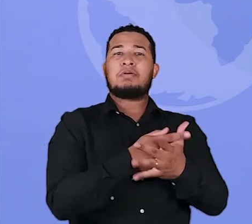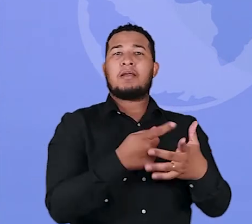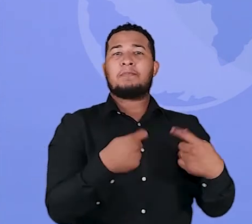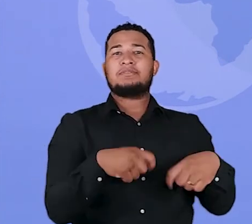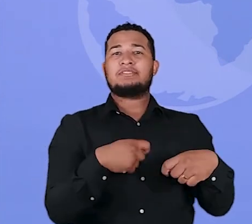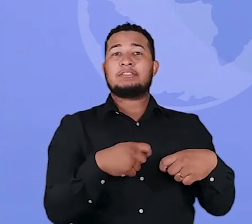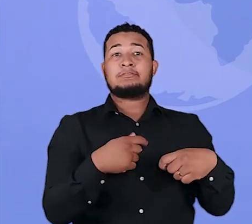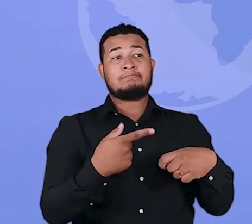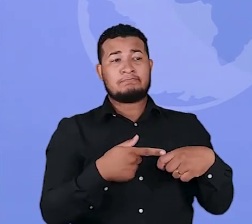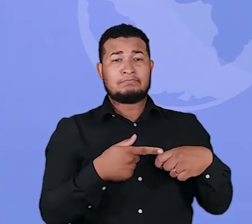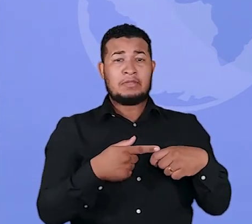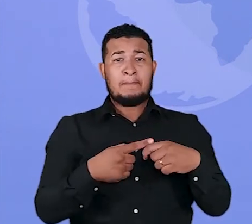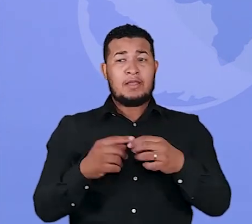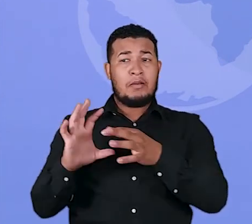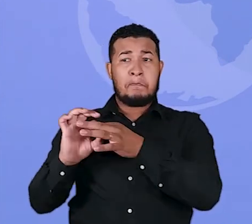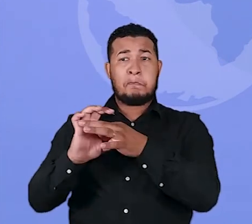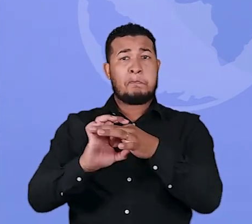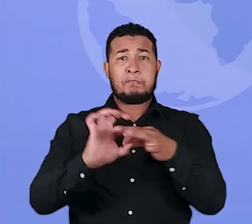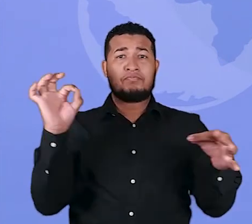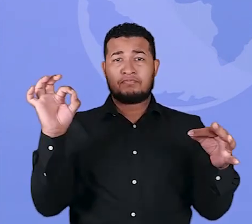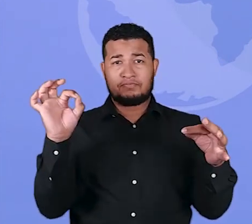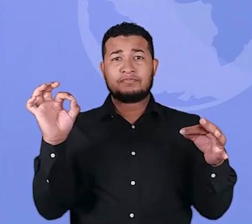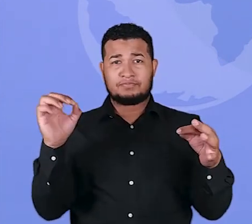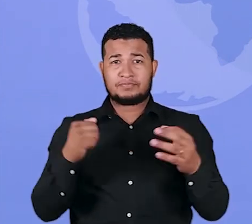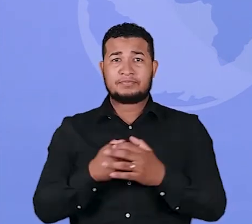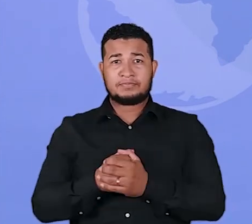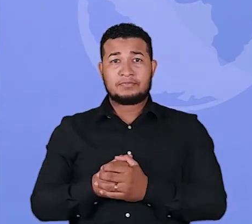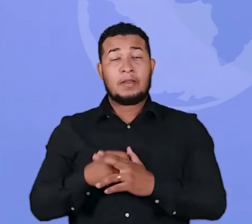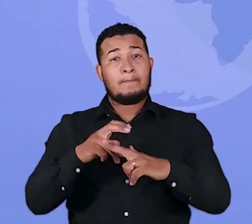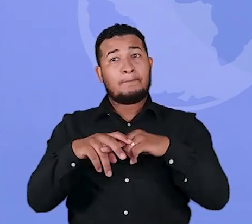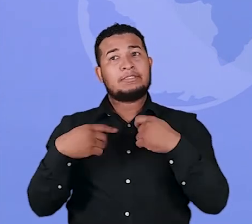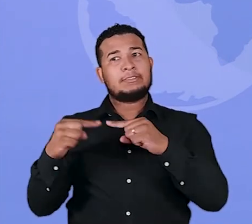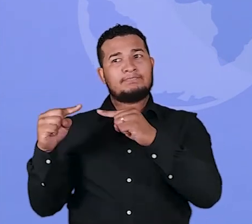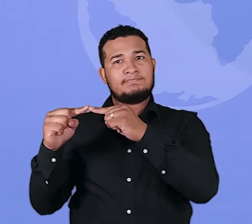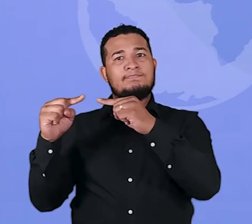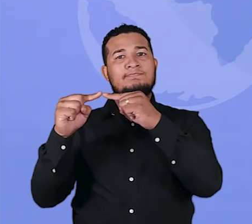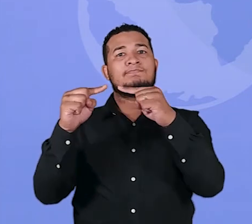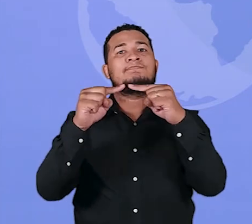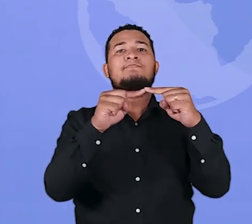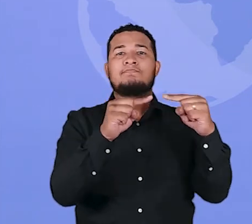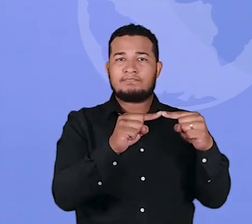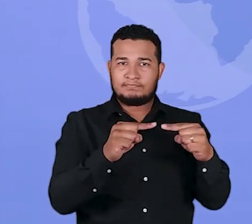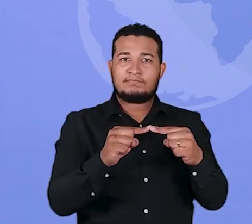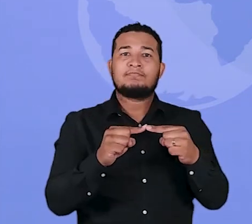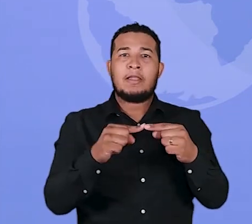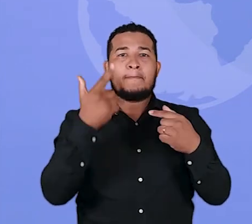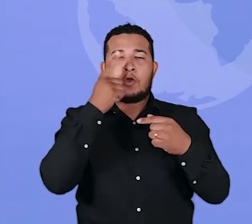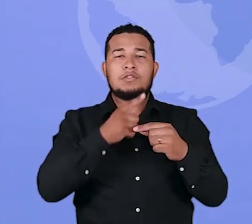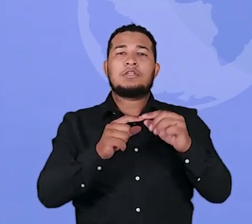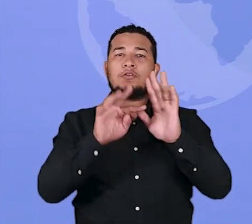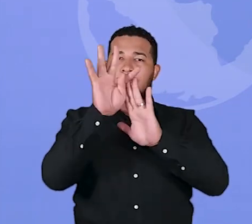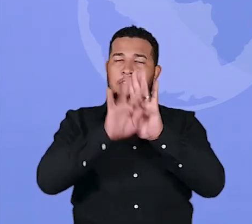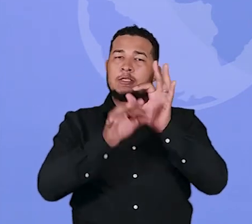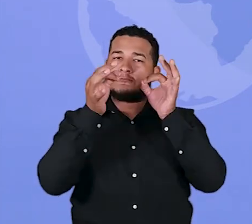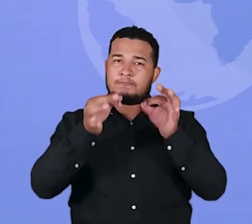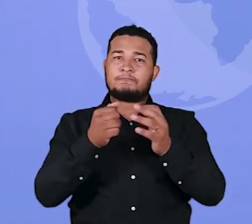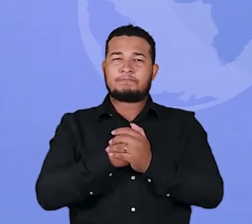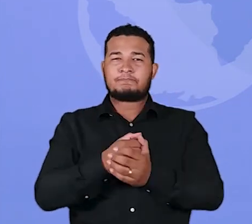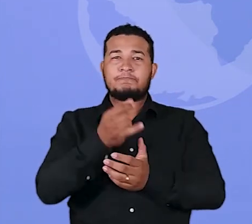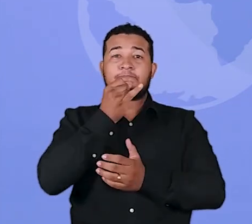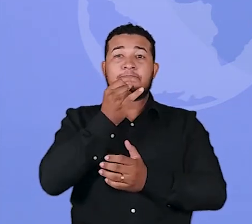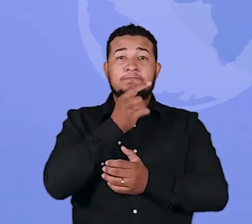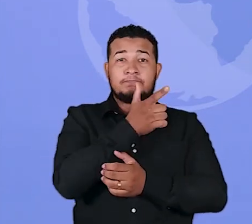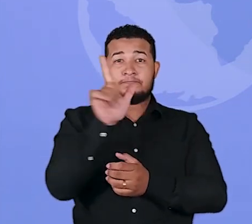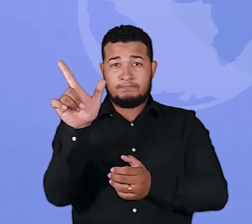outro. Isso aí é um texto incoerente, certo? Teria que seguir uma linha de raciocínio para ser um texto bem coerente. Vamos para